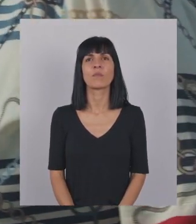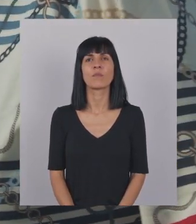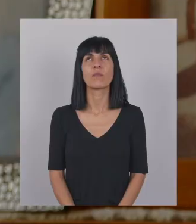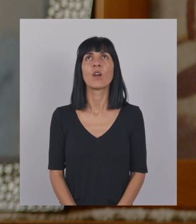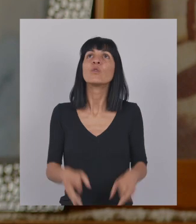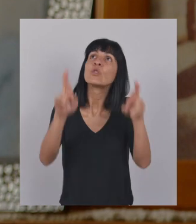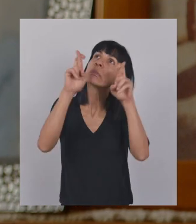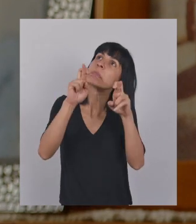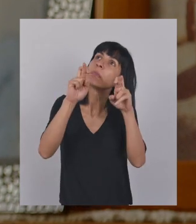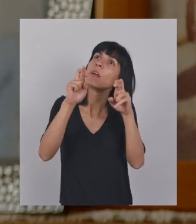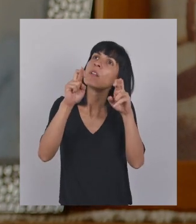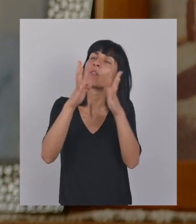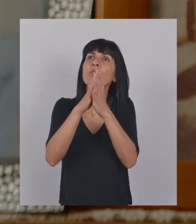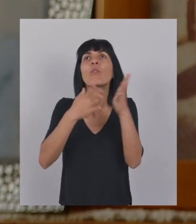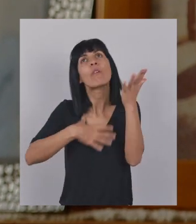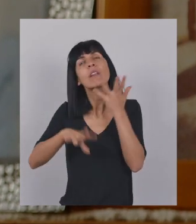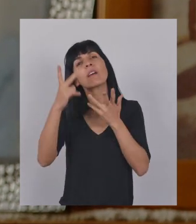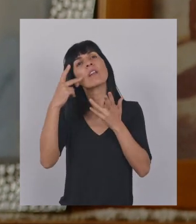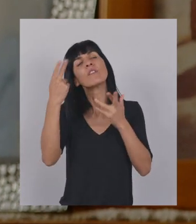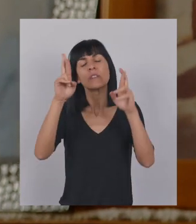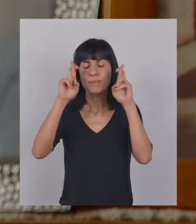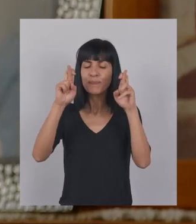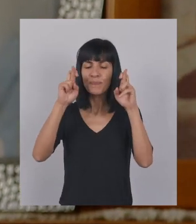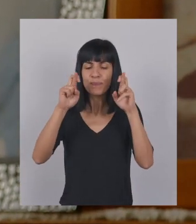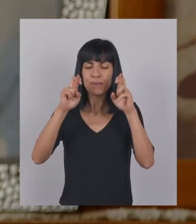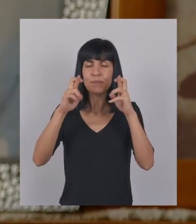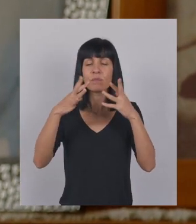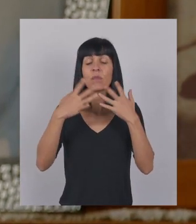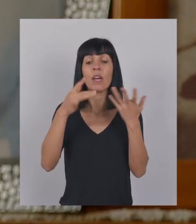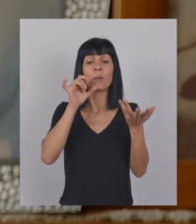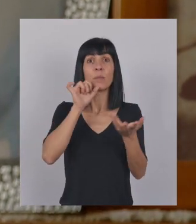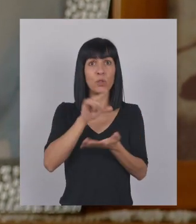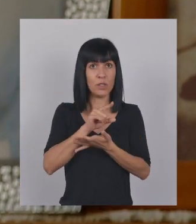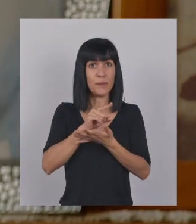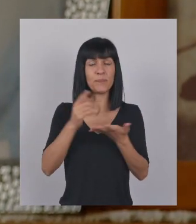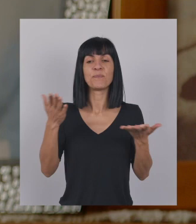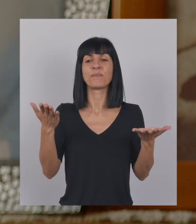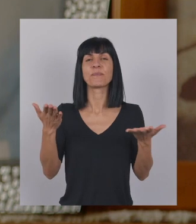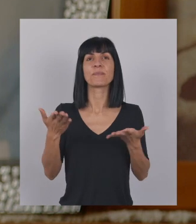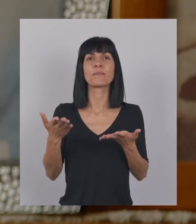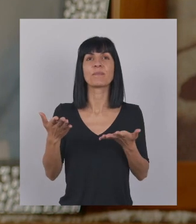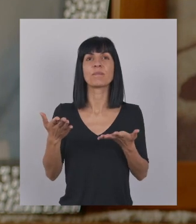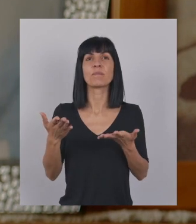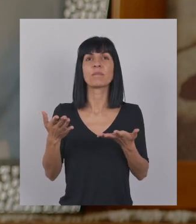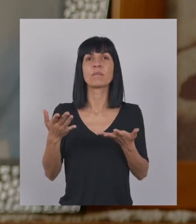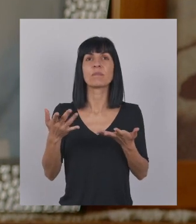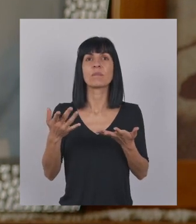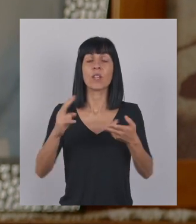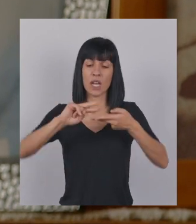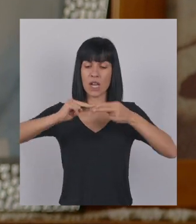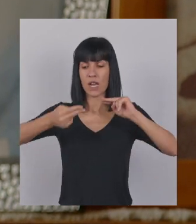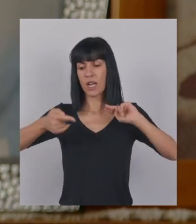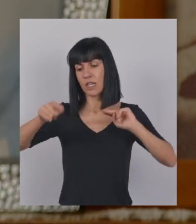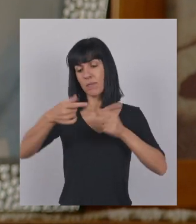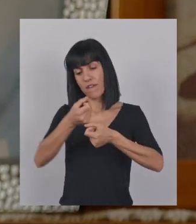na o meu maior desejo que eu tinha na minha vida era de poder o que